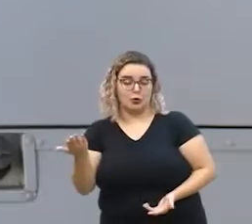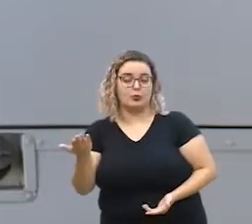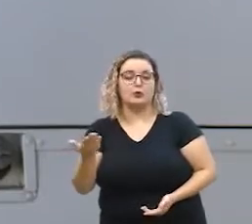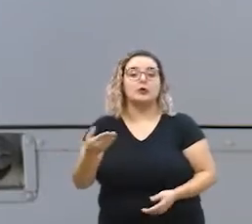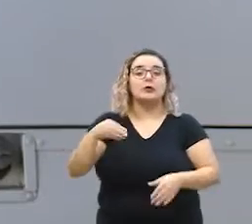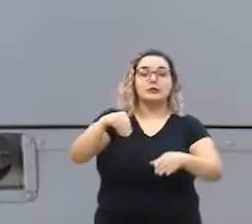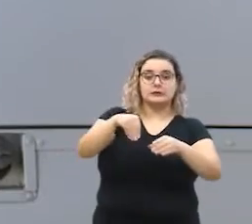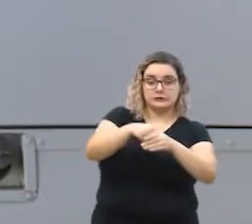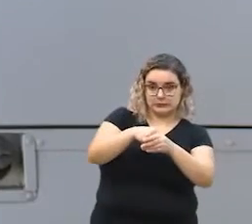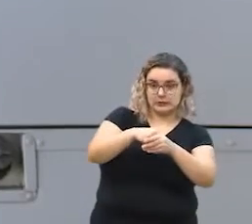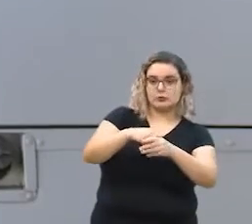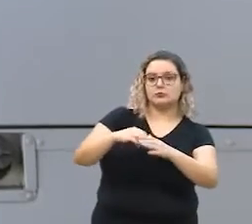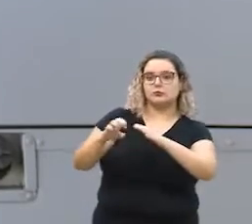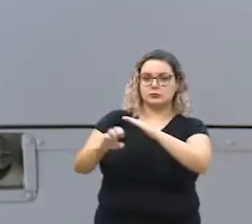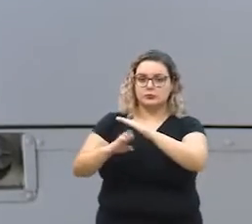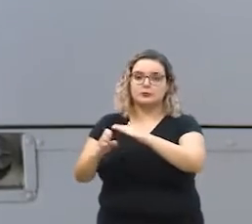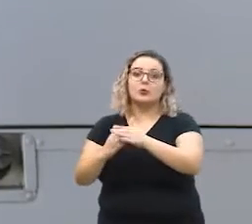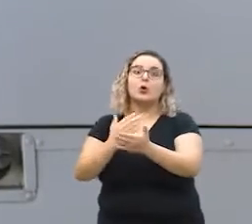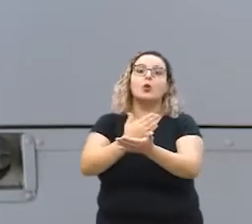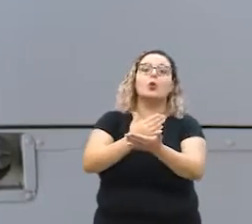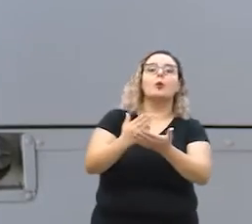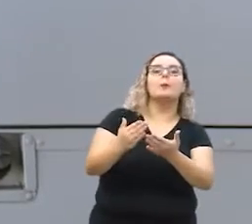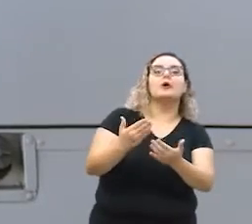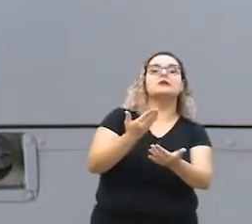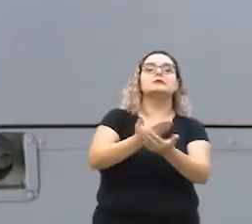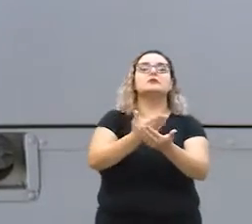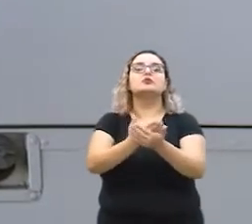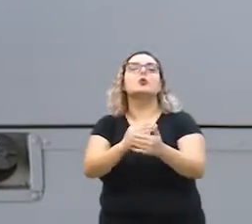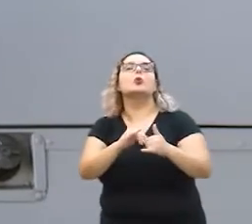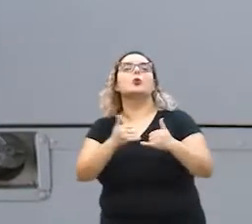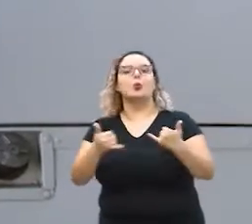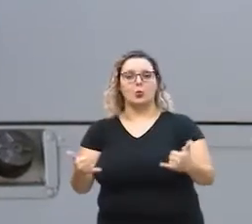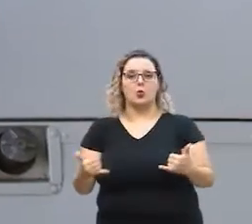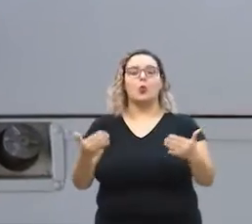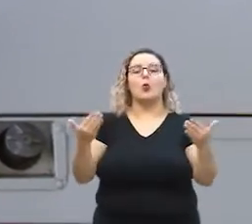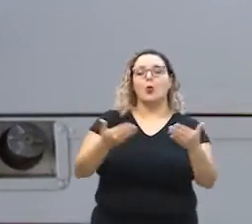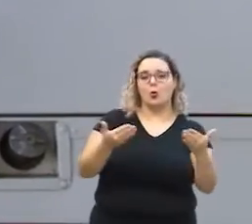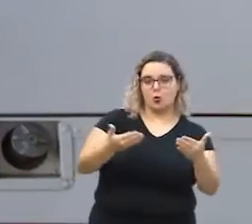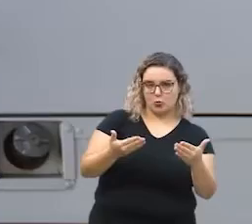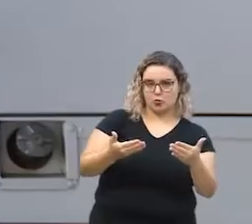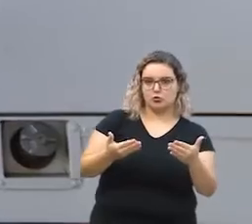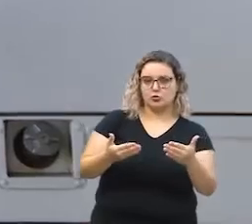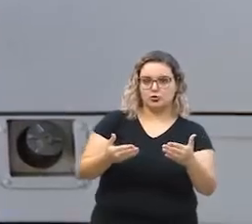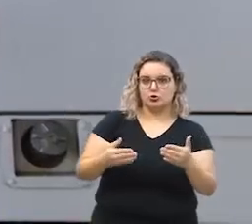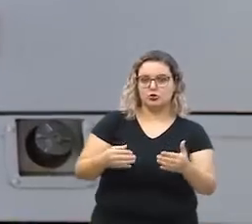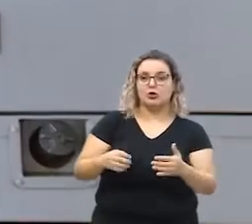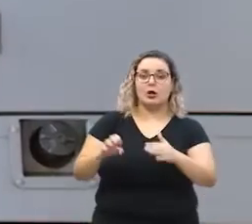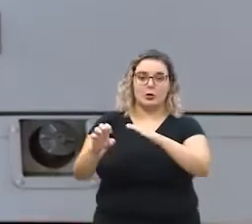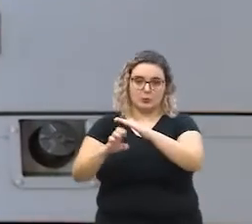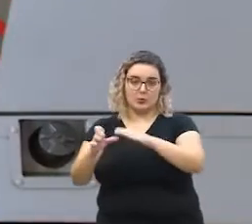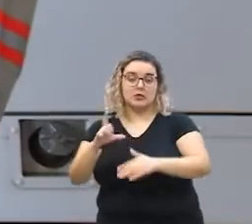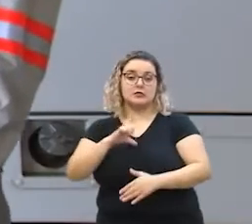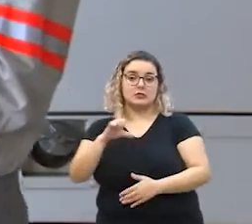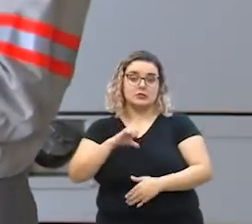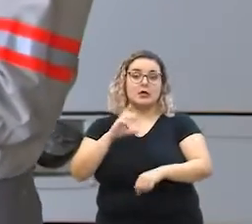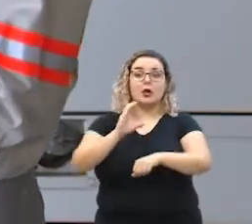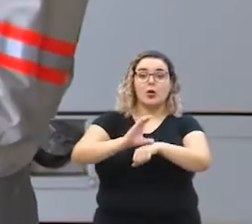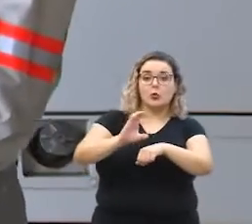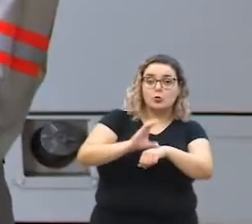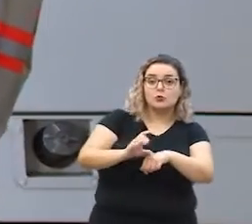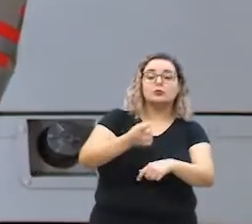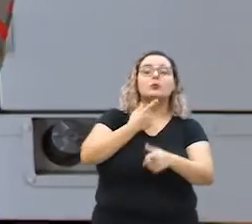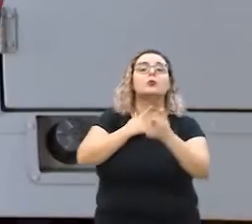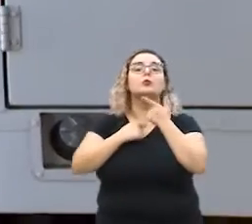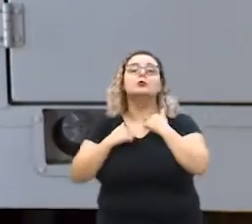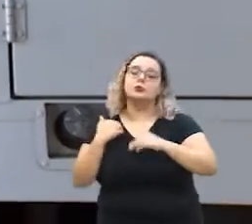empresa e aí você ingressa numa escola que chama Escola Eletricista, que hoje a companhia ela tem aí escola eletricista para quem tem vontade de